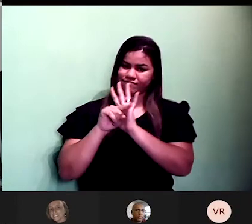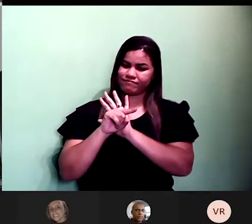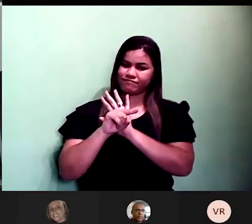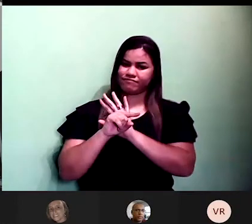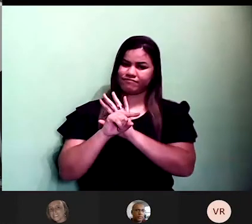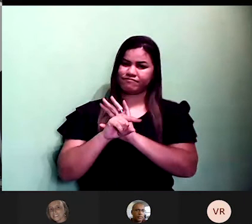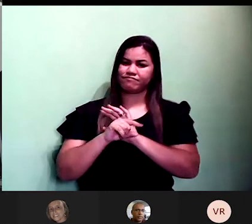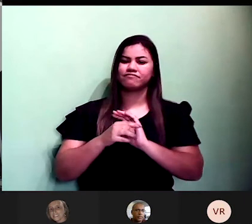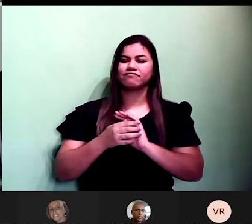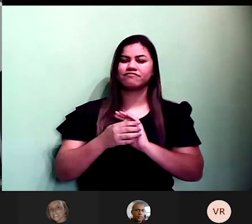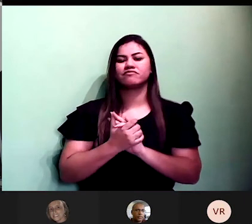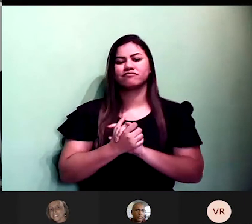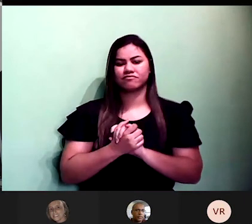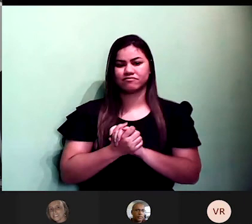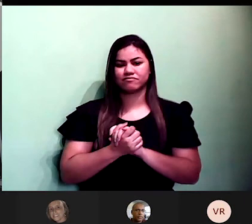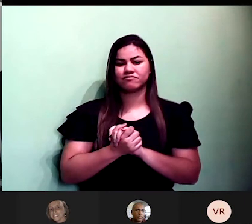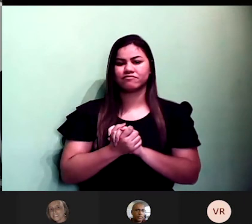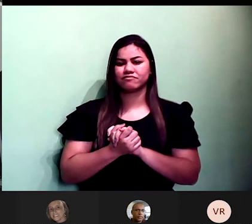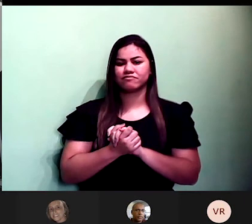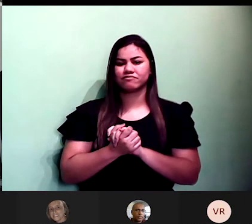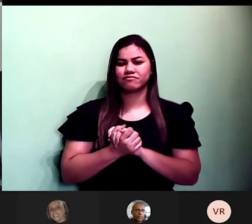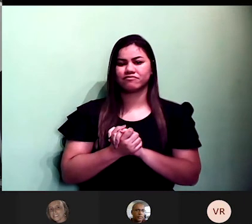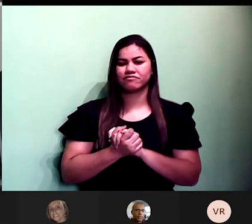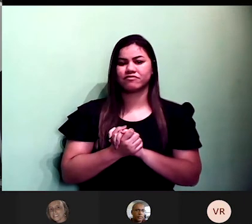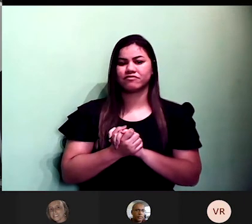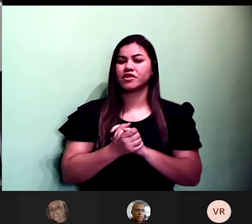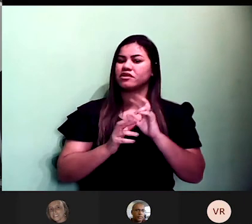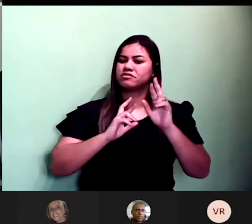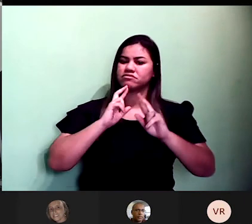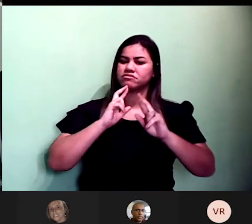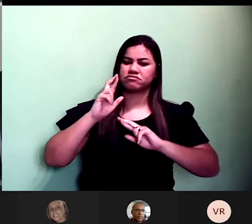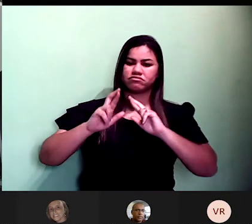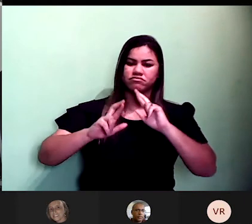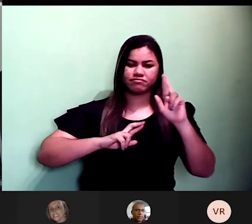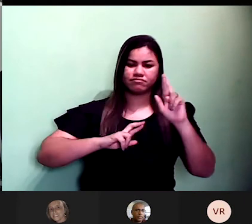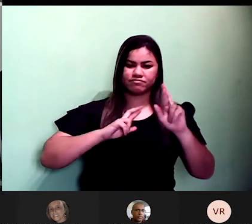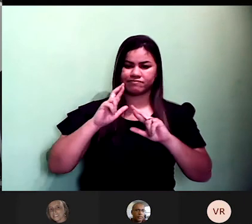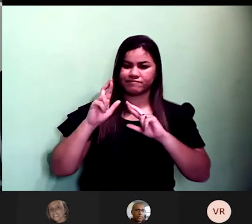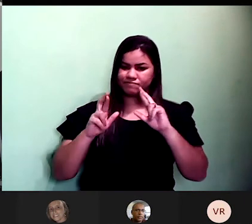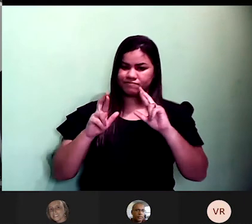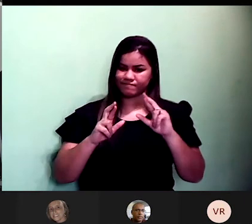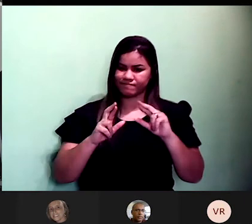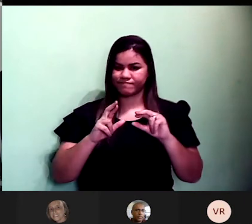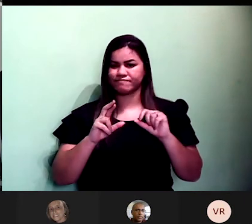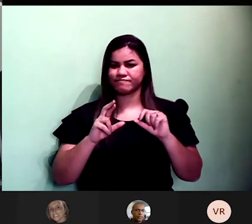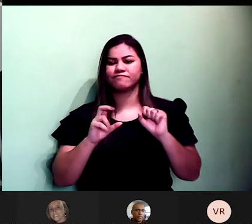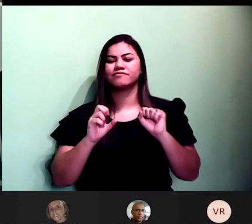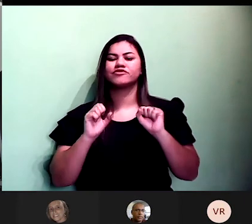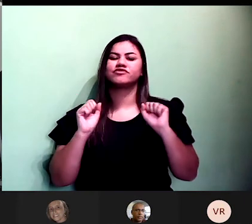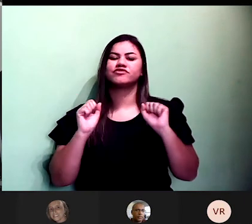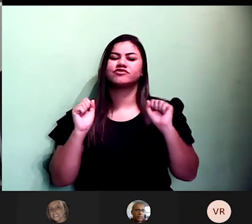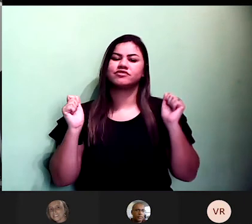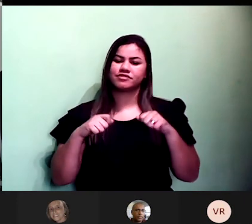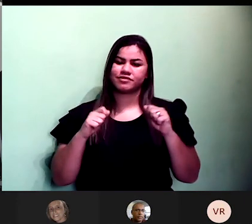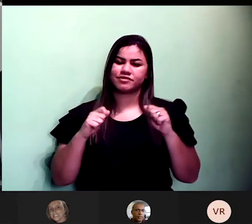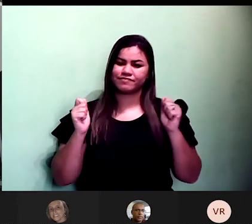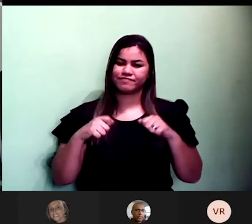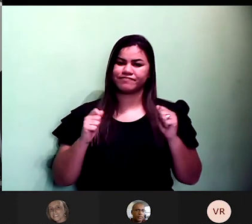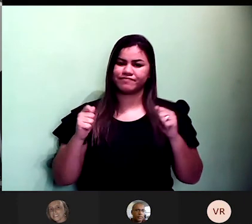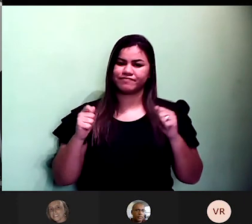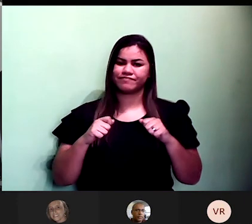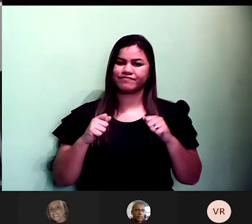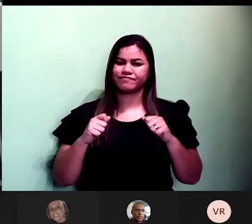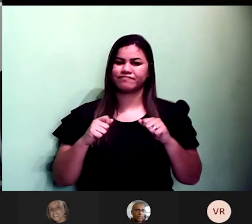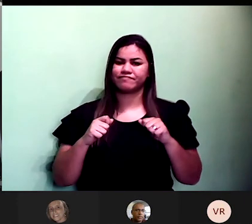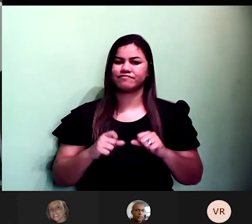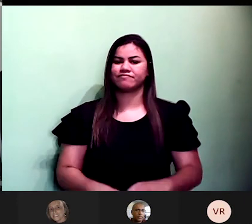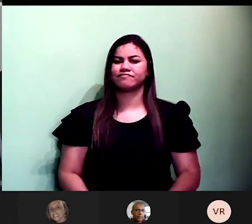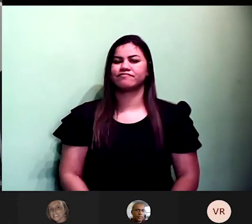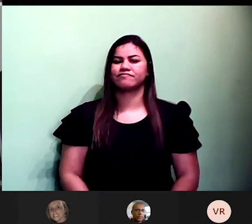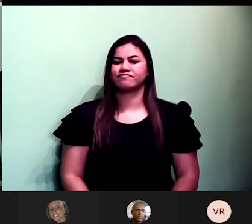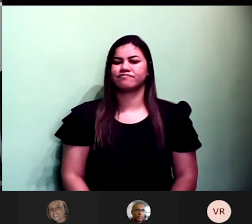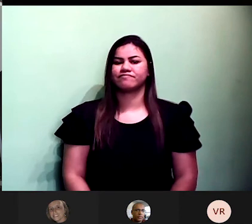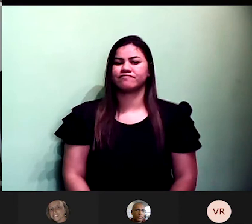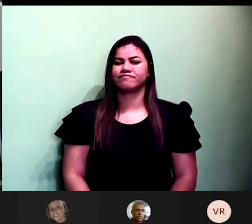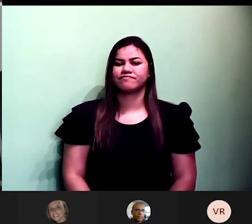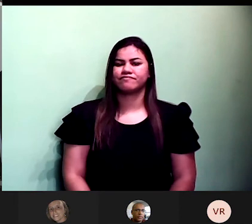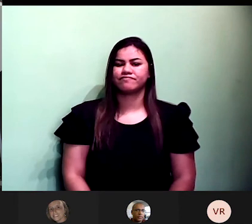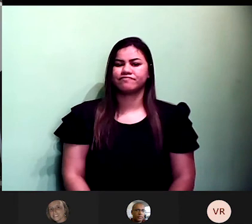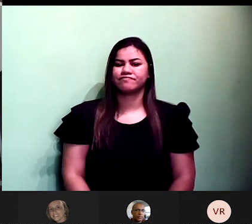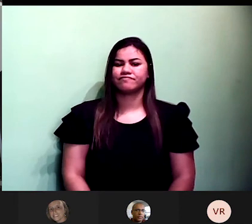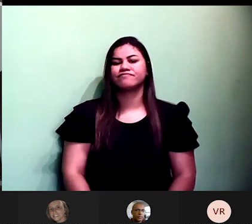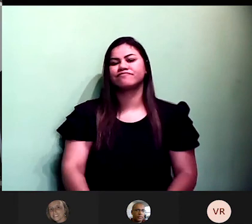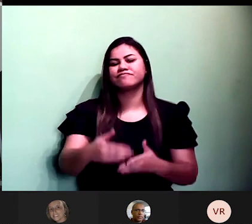que a gente puder responder às dúvidas que possam ter aí. Tá bom, gente?